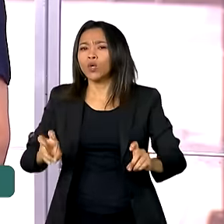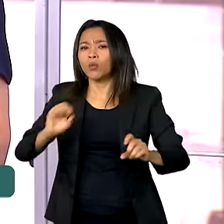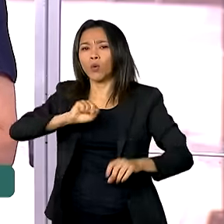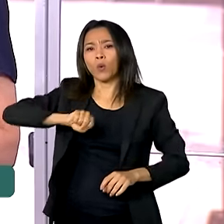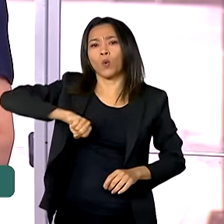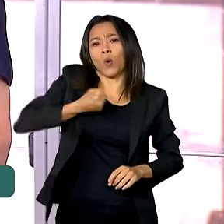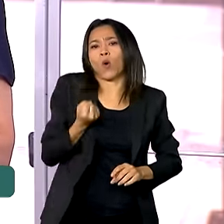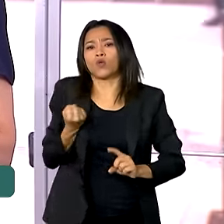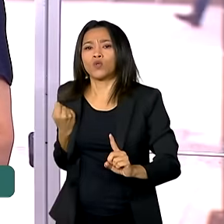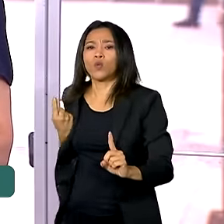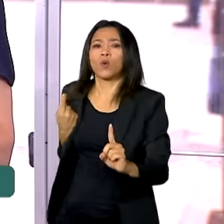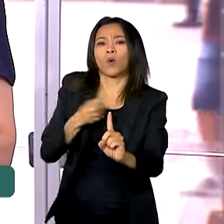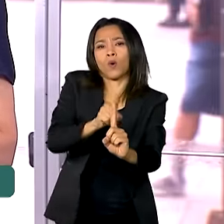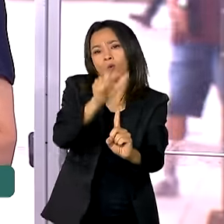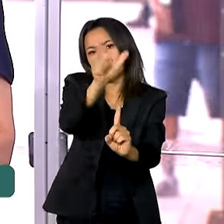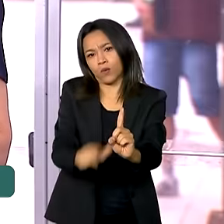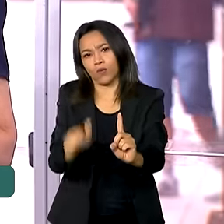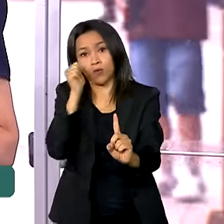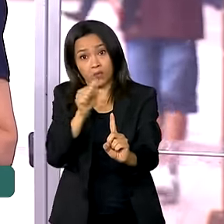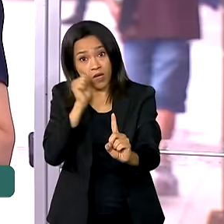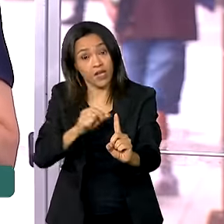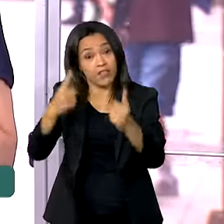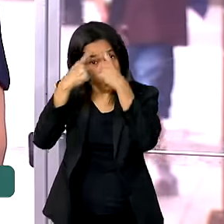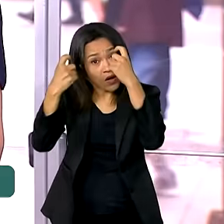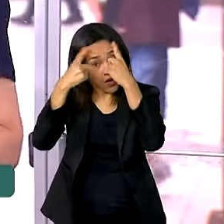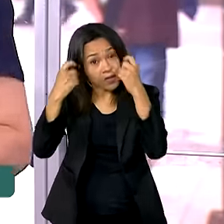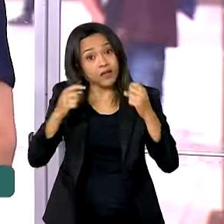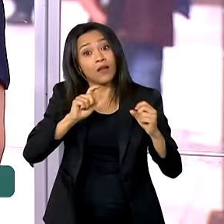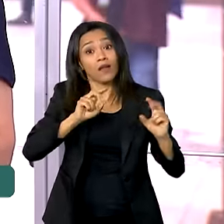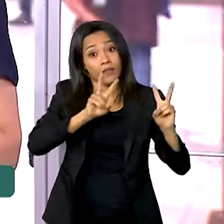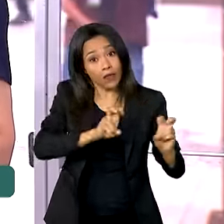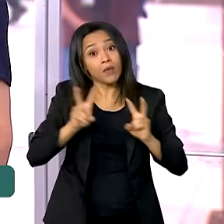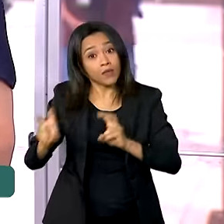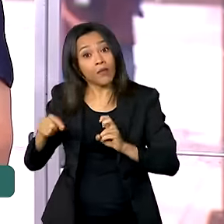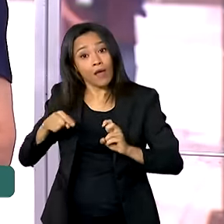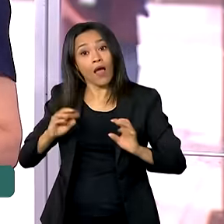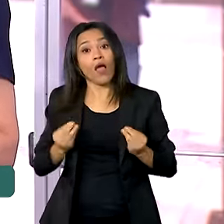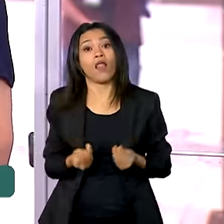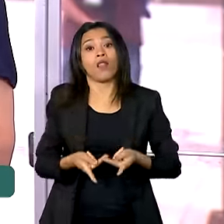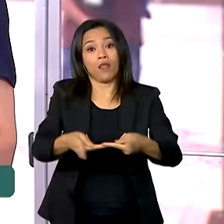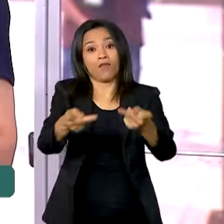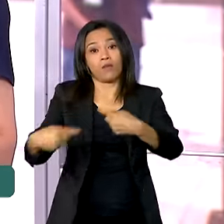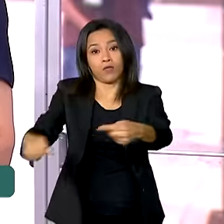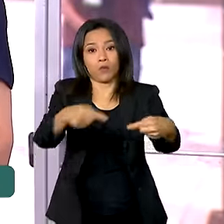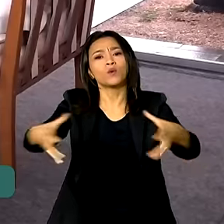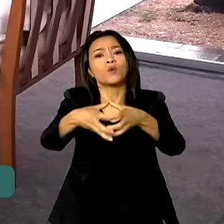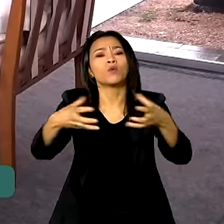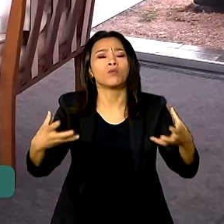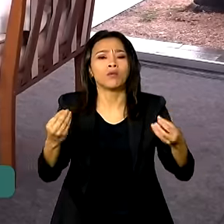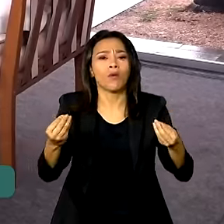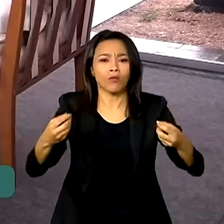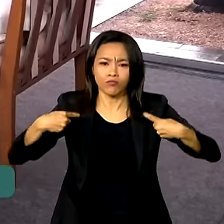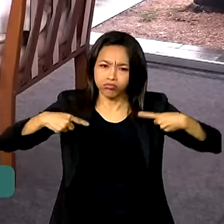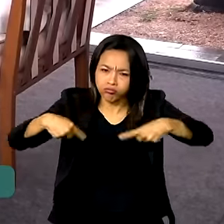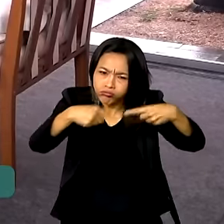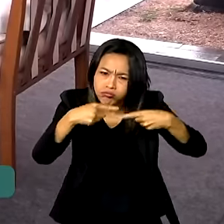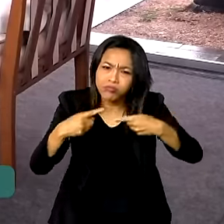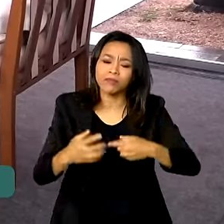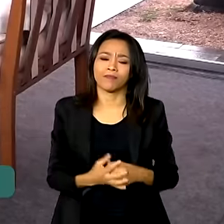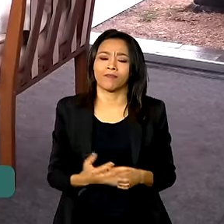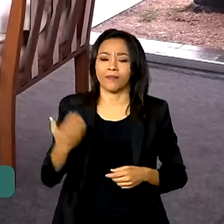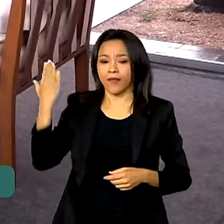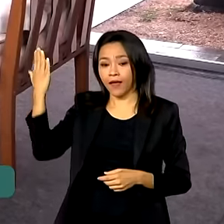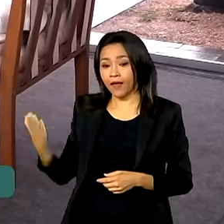e enfrentamento à violência contra as mulheres, assuntos debatidos no G20 Social. Vamos ver. Nós